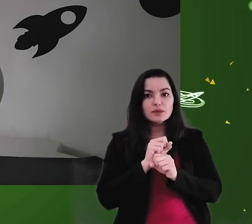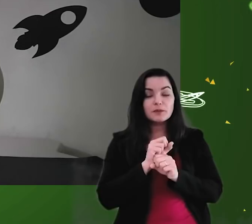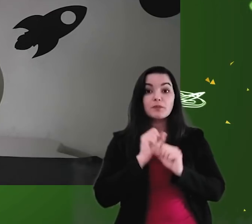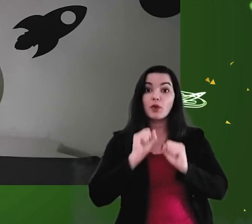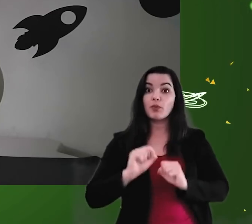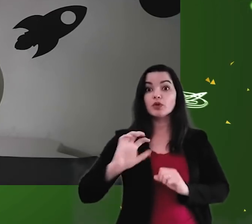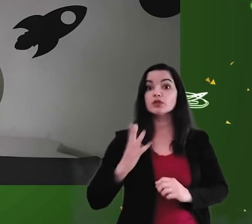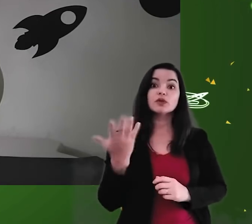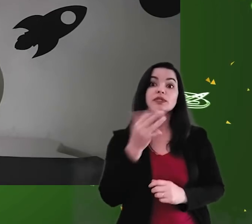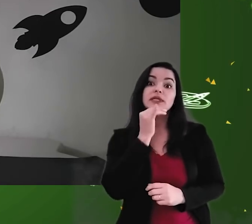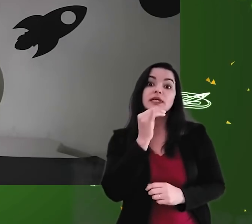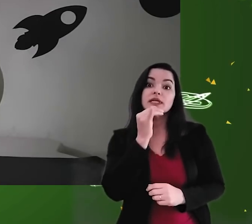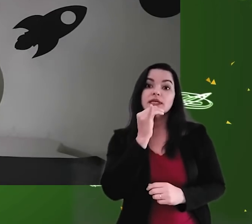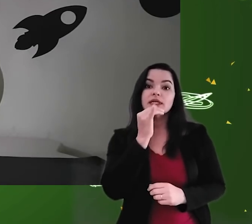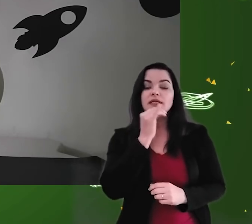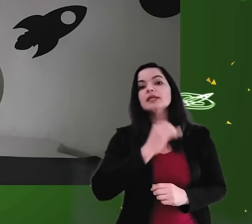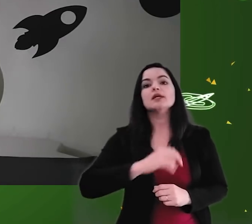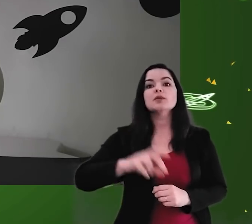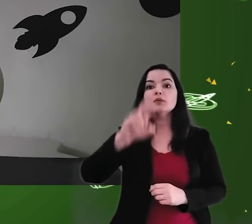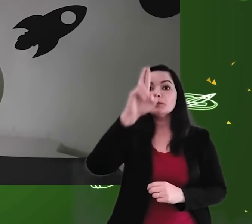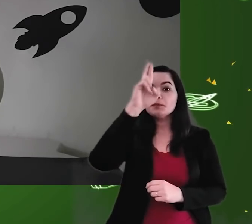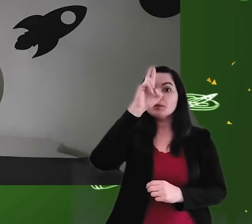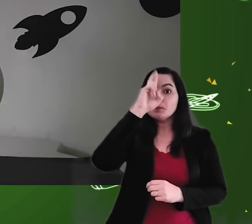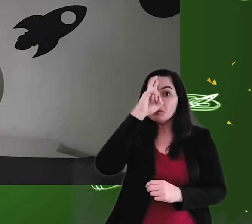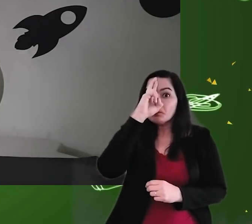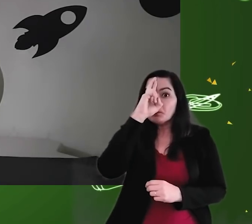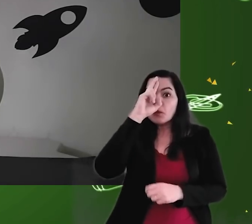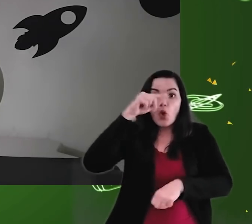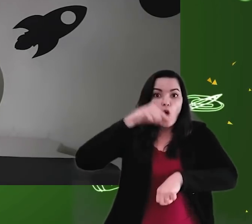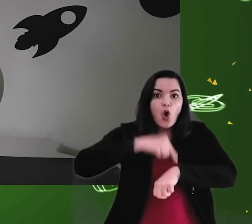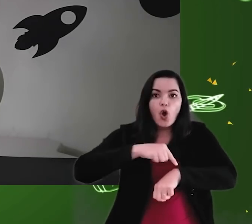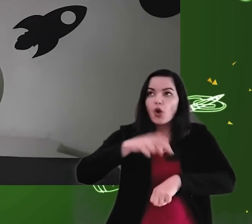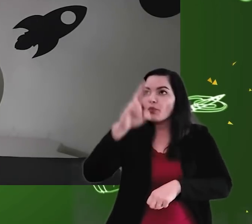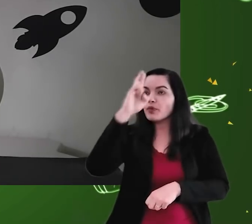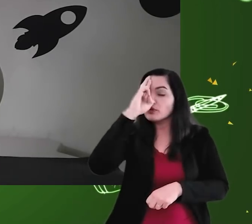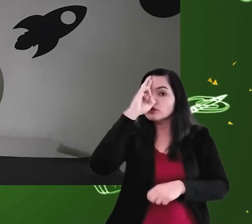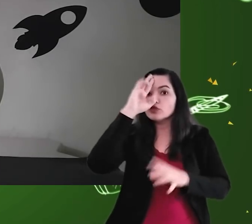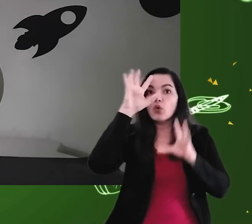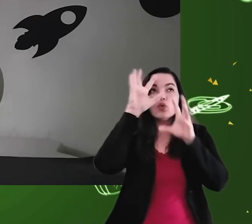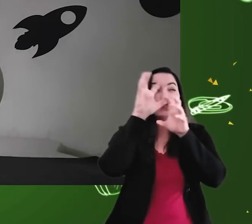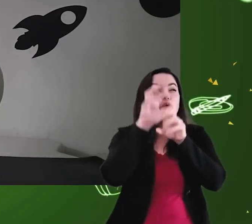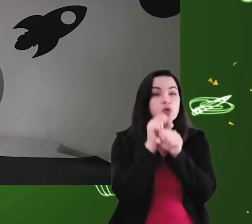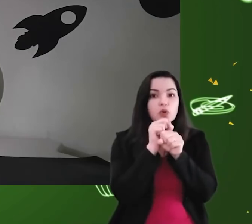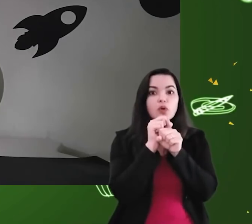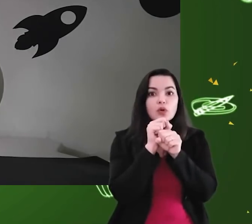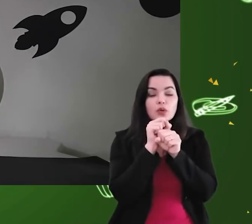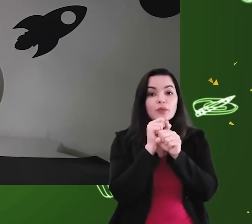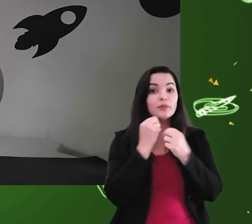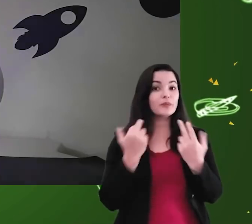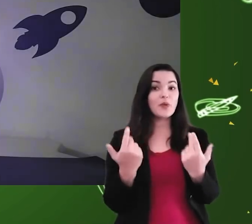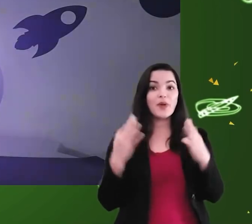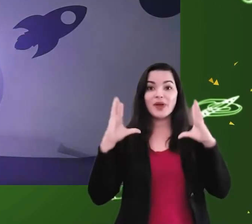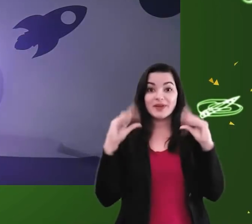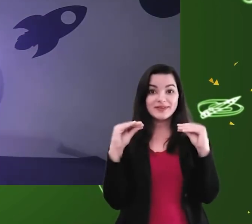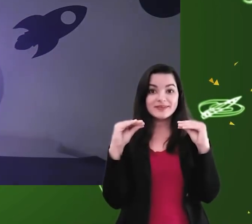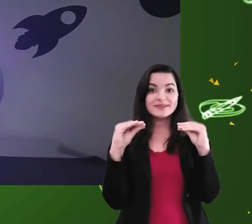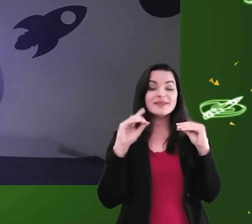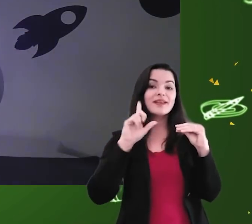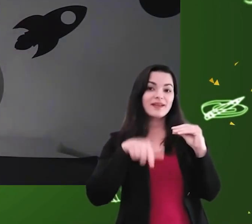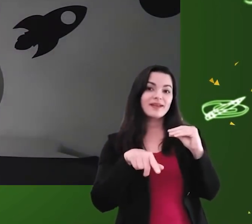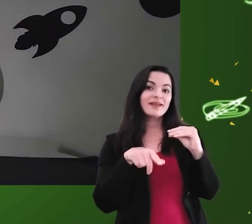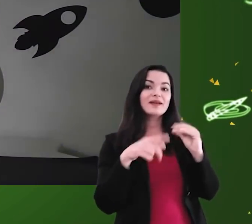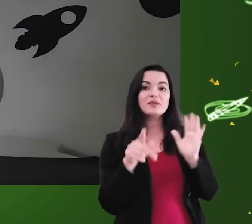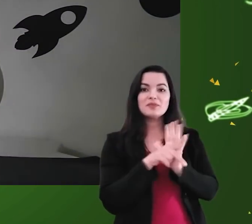exemplo, ao meio-dia, a Terra sem nenhuma iluminação, parecendo que é noite, tá bom? Então, essa sombra que está